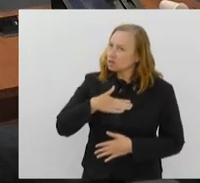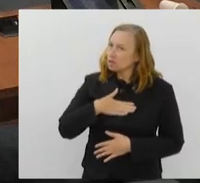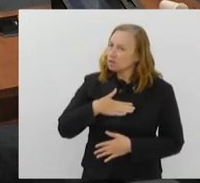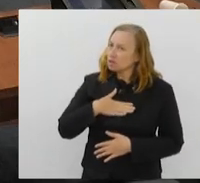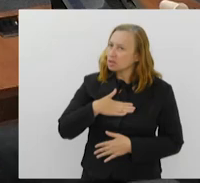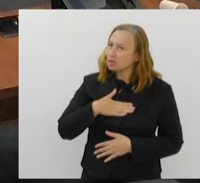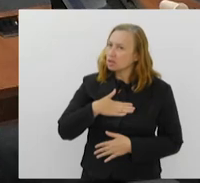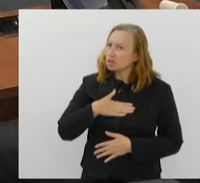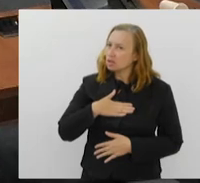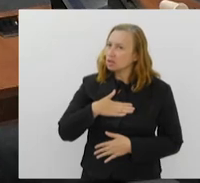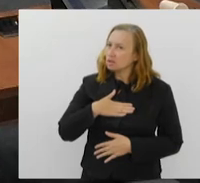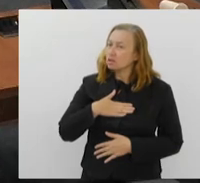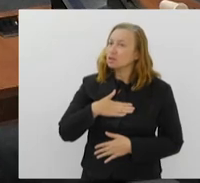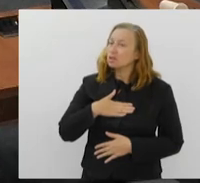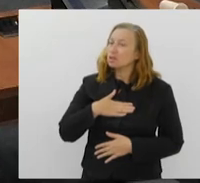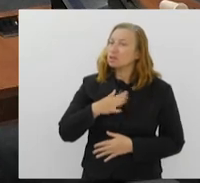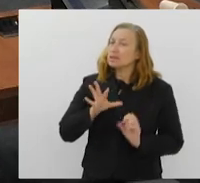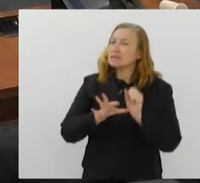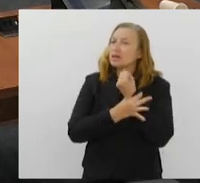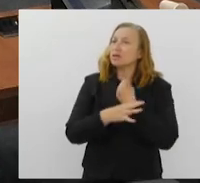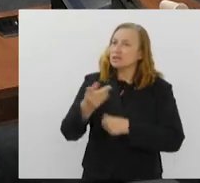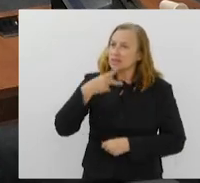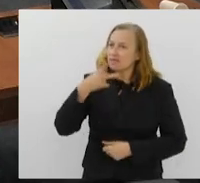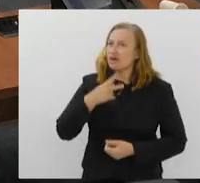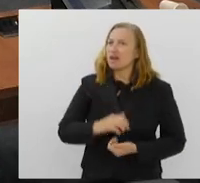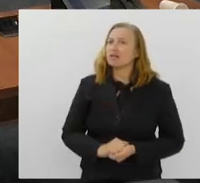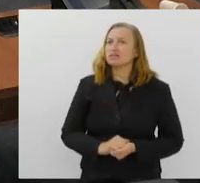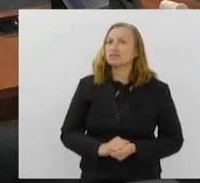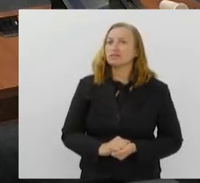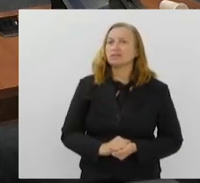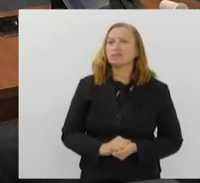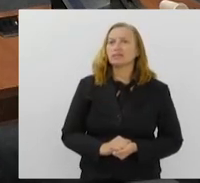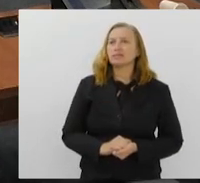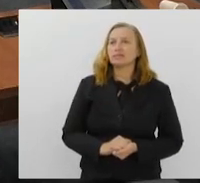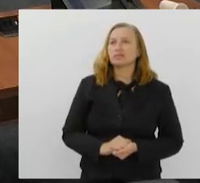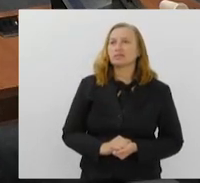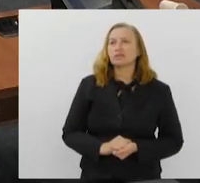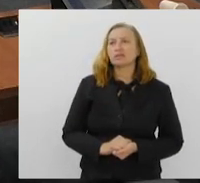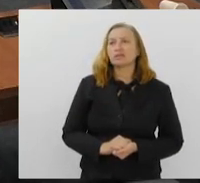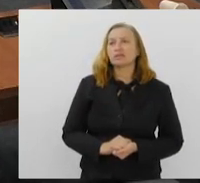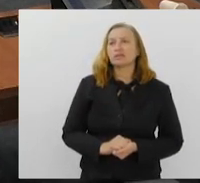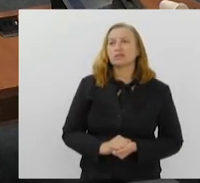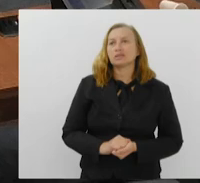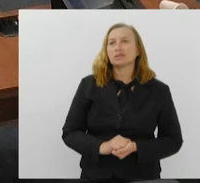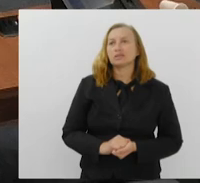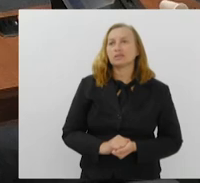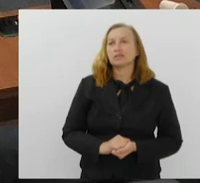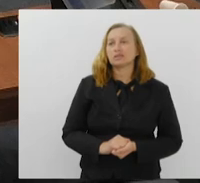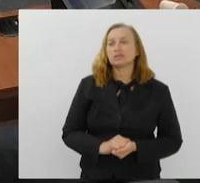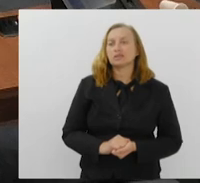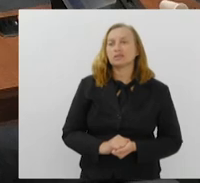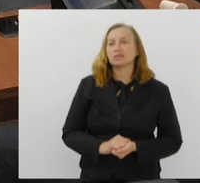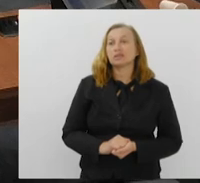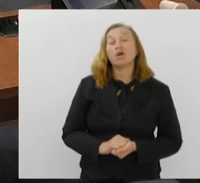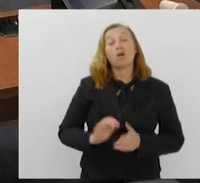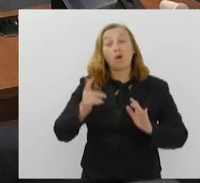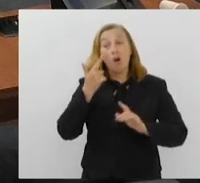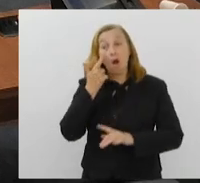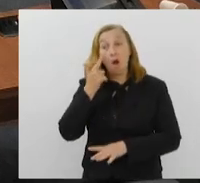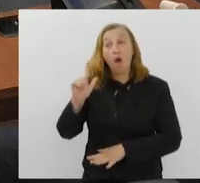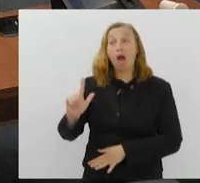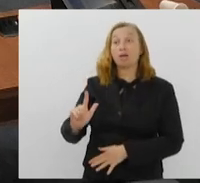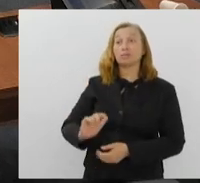me garantisse a palavra. Só, olha... Olha só, nosso nome...